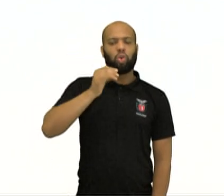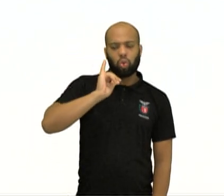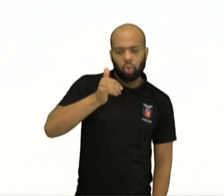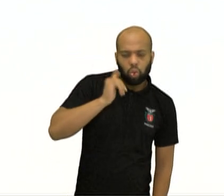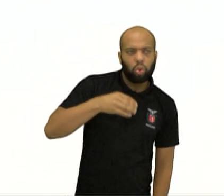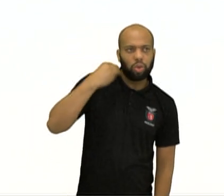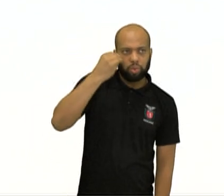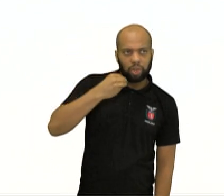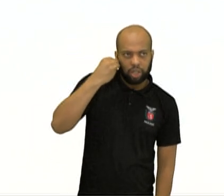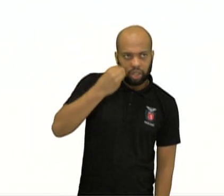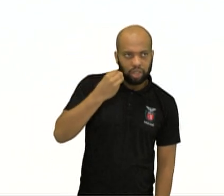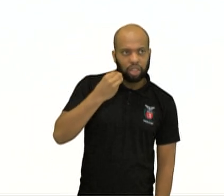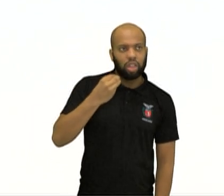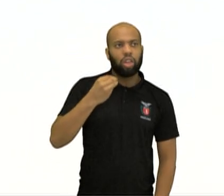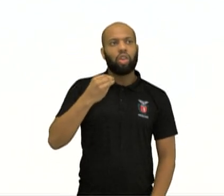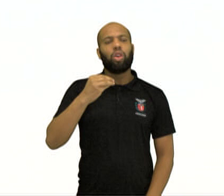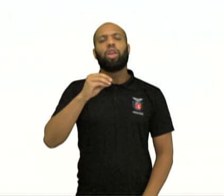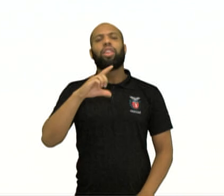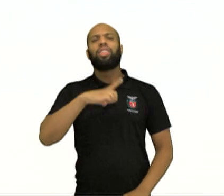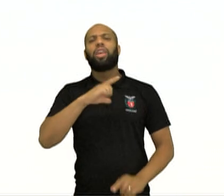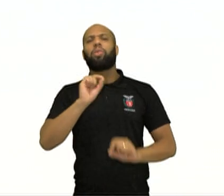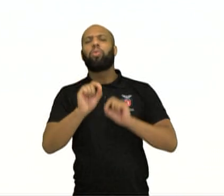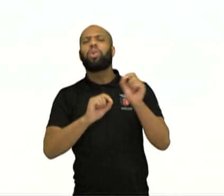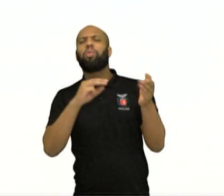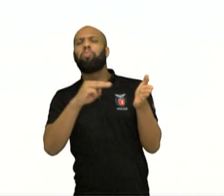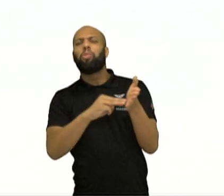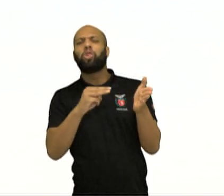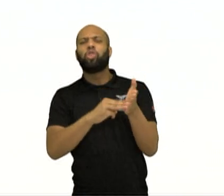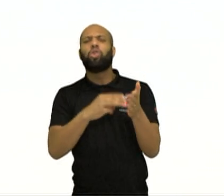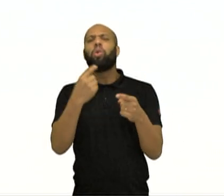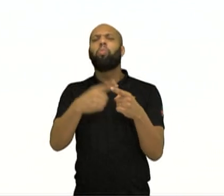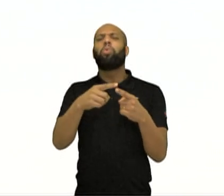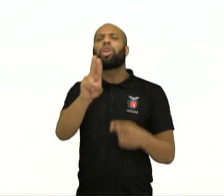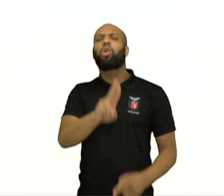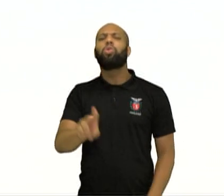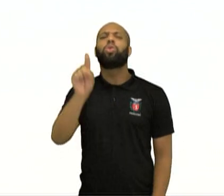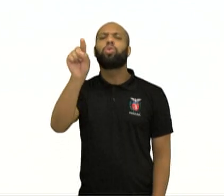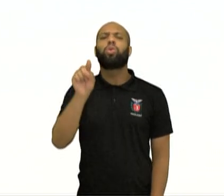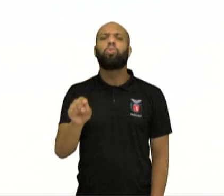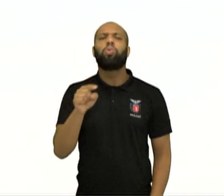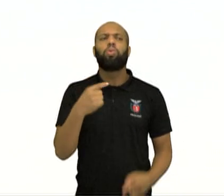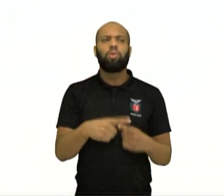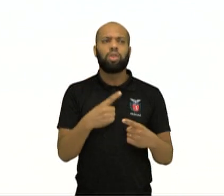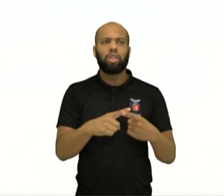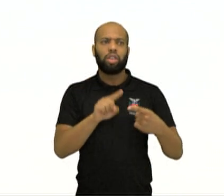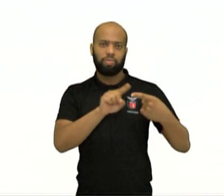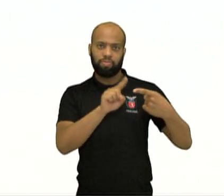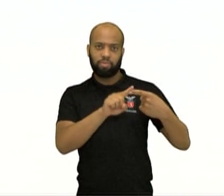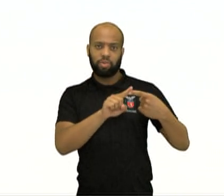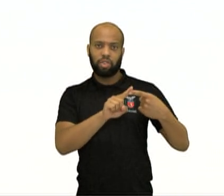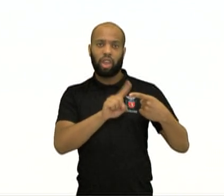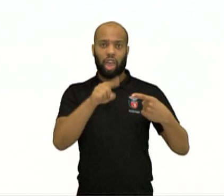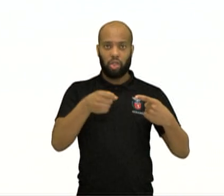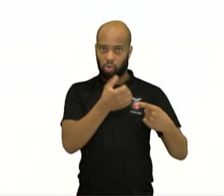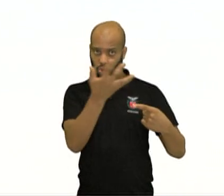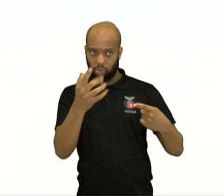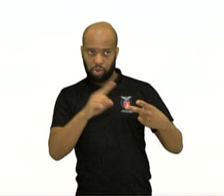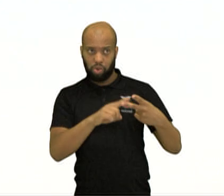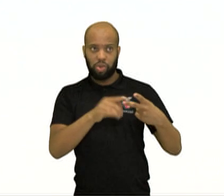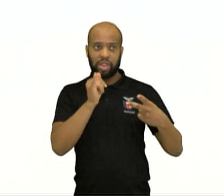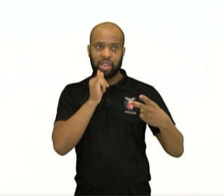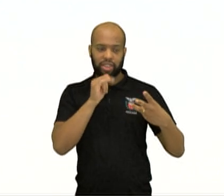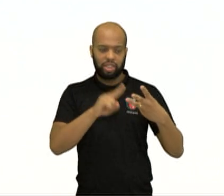experiência. Qual foi o motivo desse tipo de pontuação? É para enumerar,